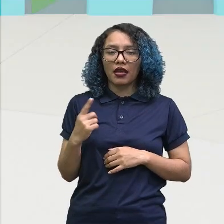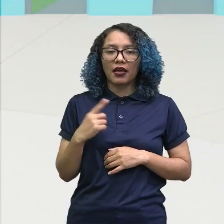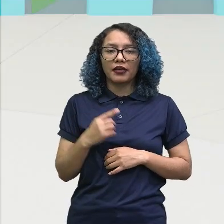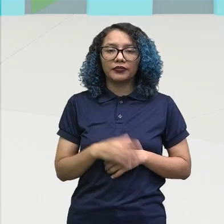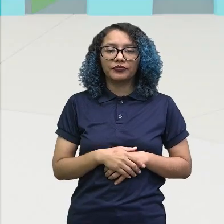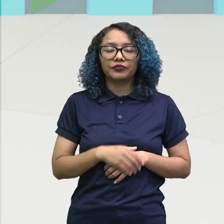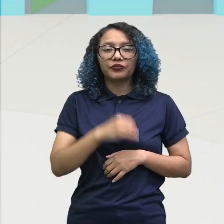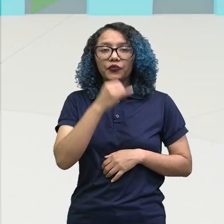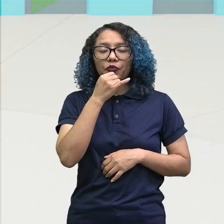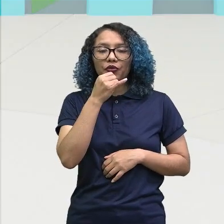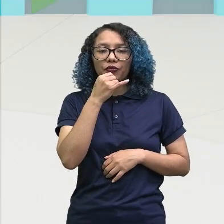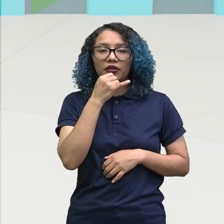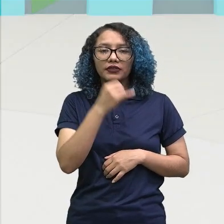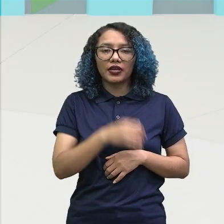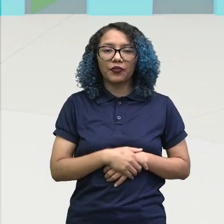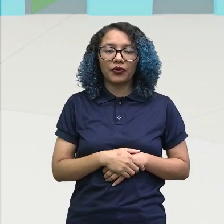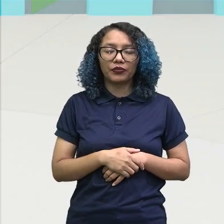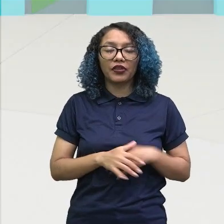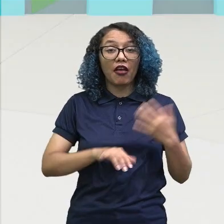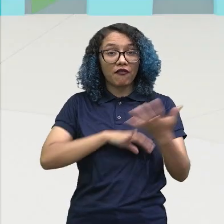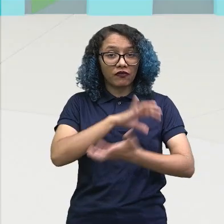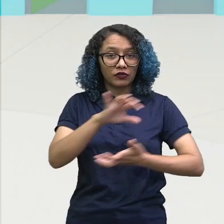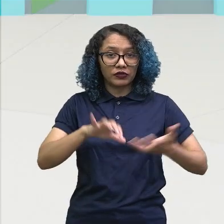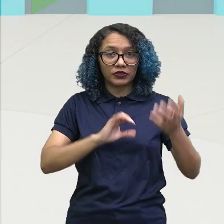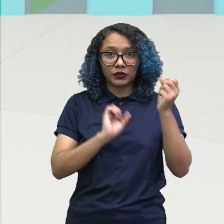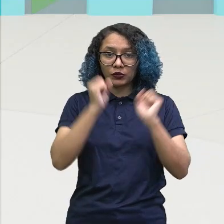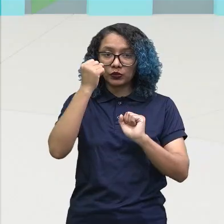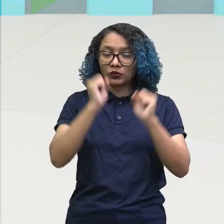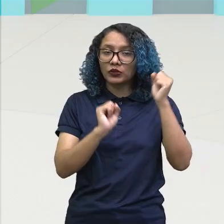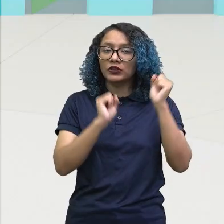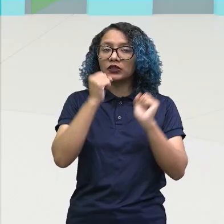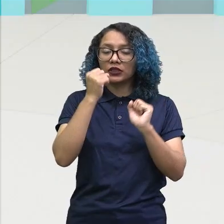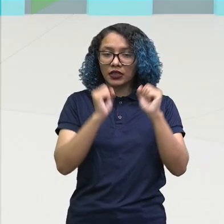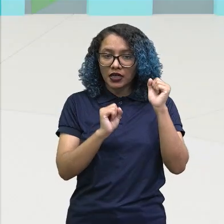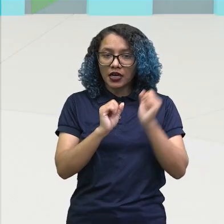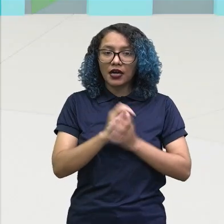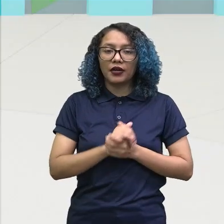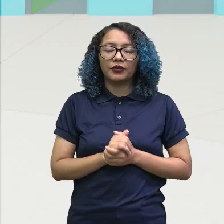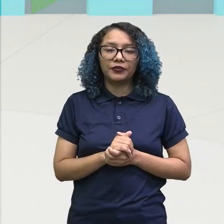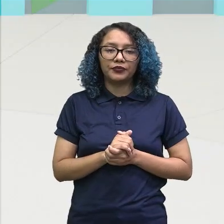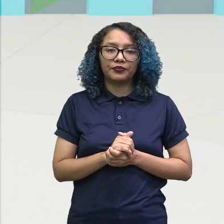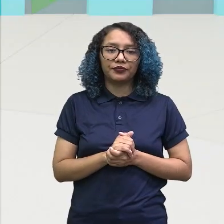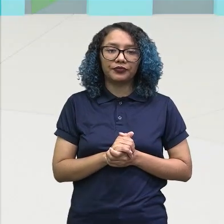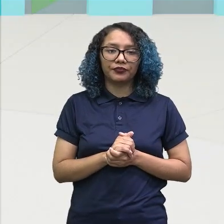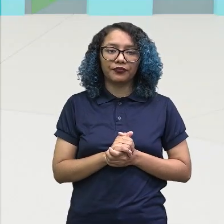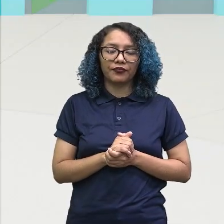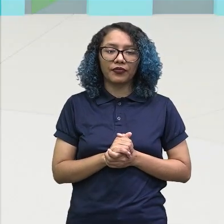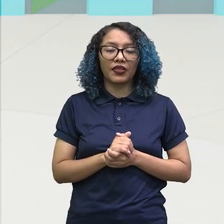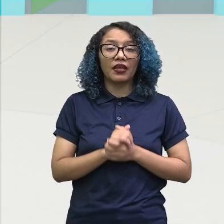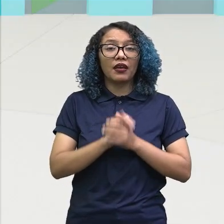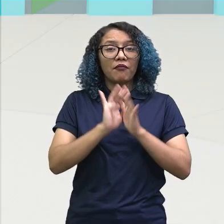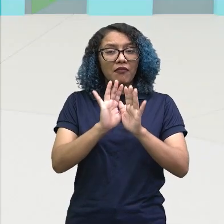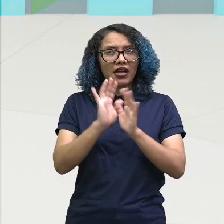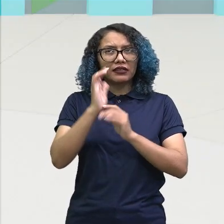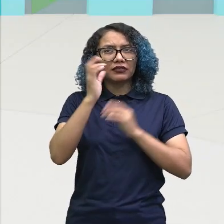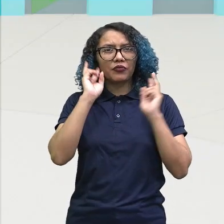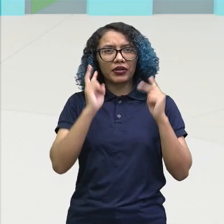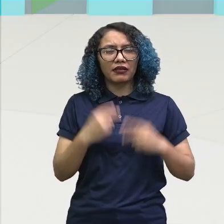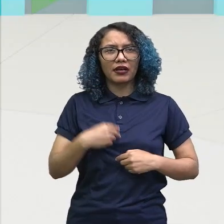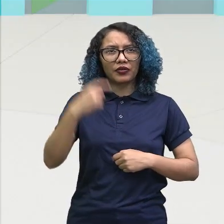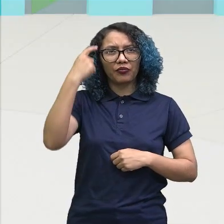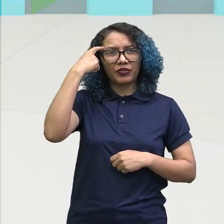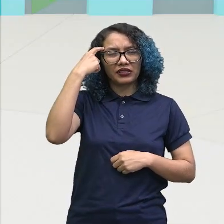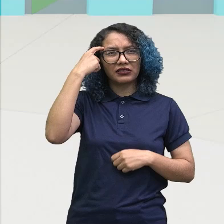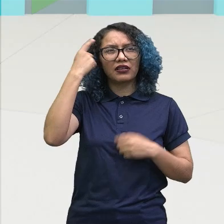o surgimento aí da Revolução Industrial, não é? A mudança, e aí o homem vai começar a dizer assim, não, a cidade está